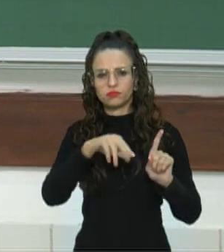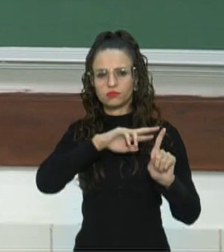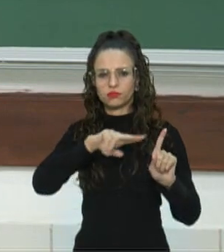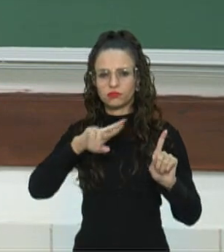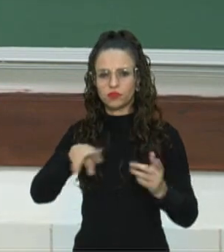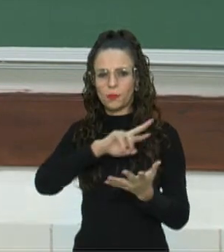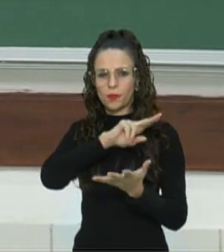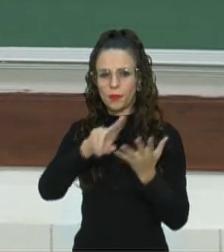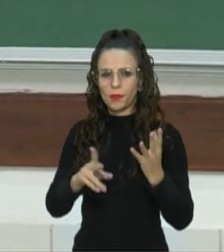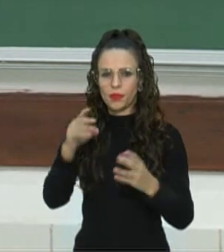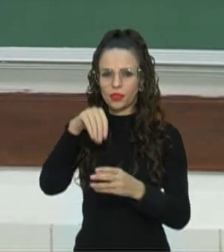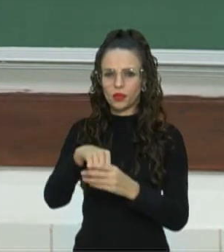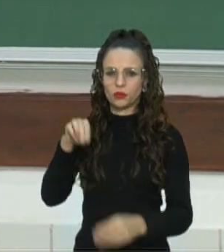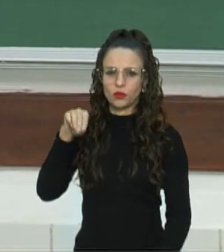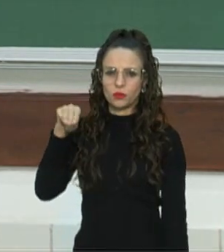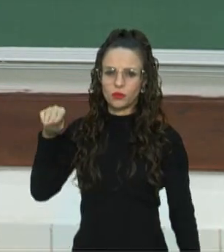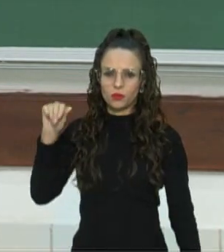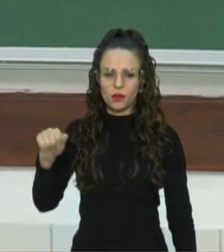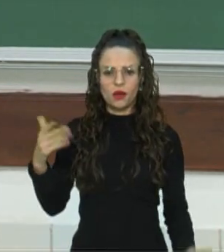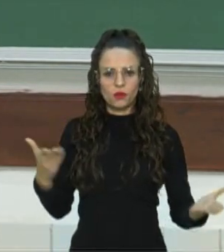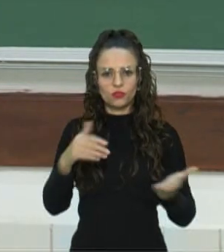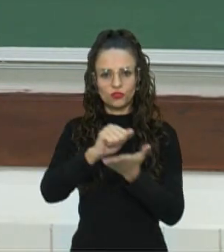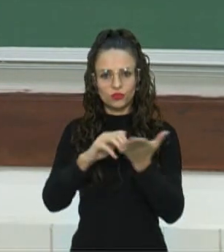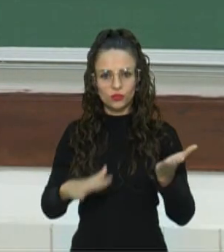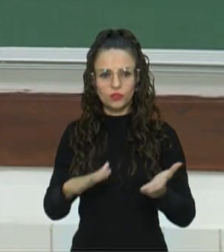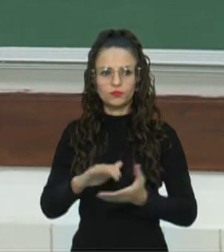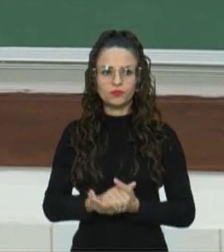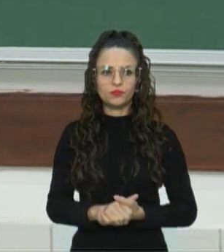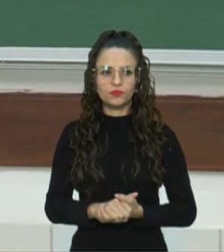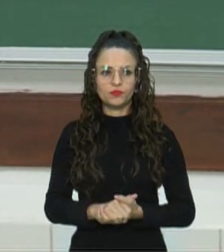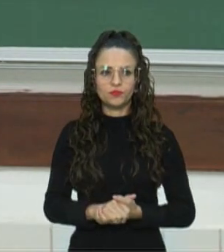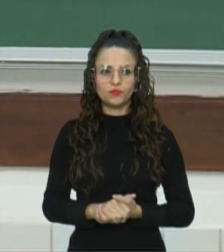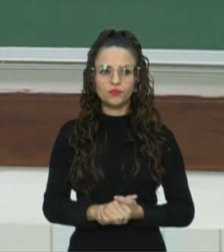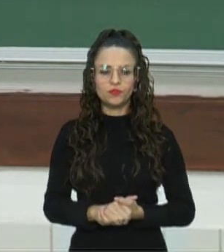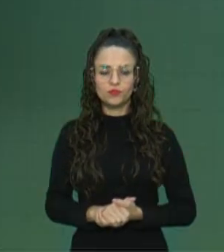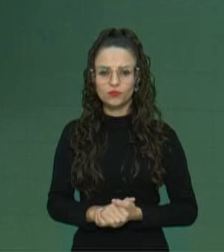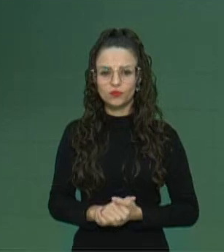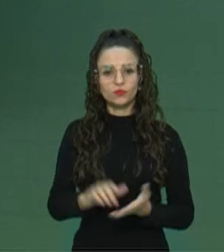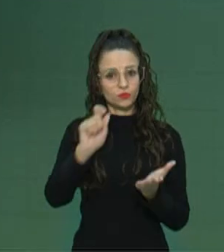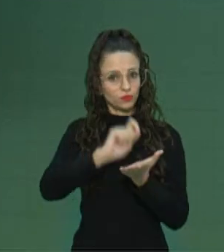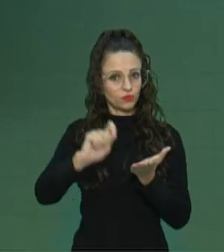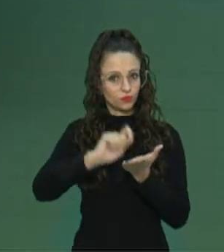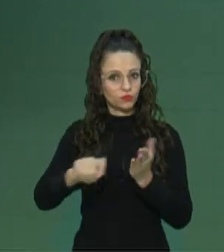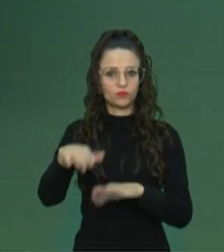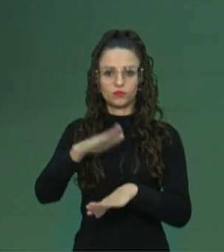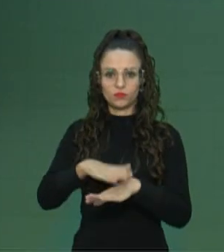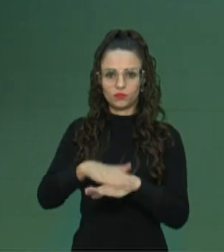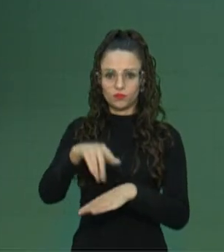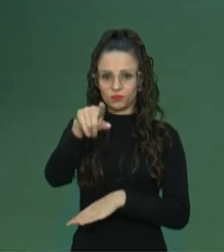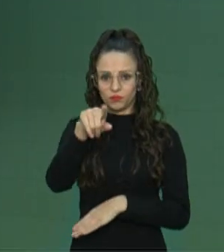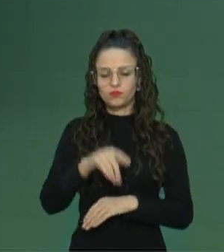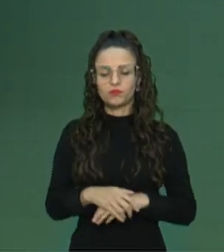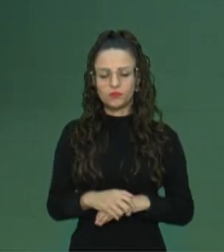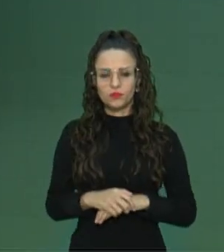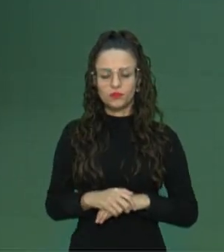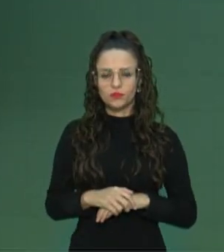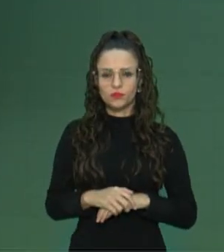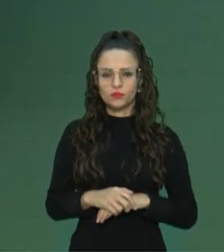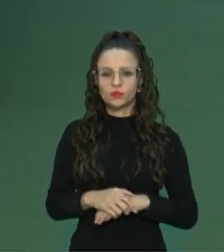estilos utilizados no MMA, né? Temos mais uma atividade aqui que fala o seguinte: a atividade descritiva faz as suas anotações lá, que fala o